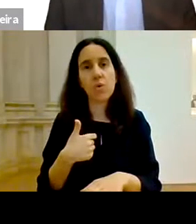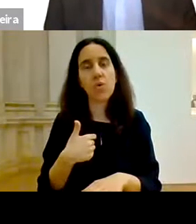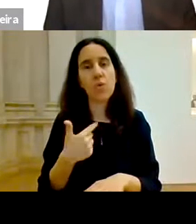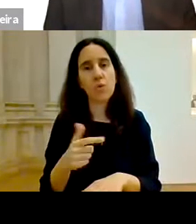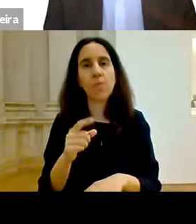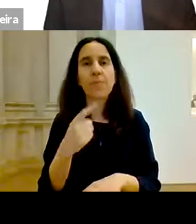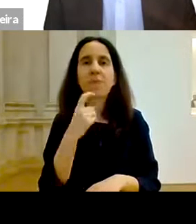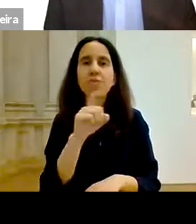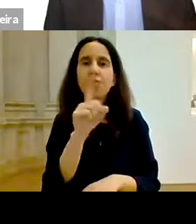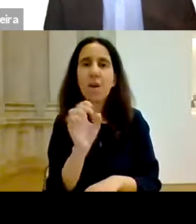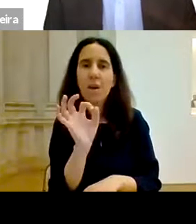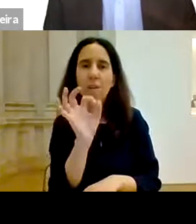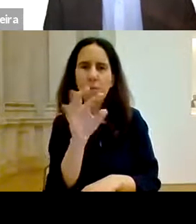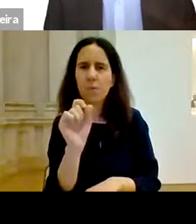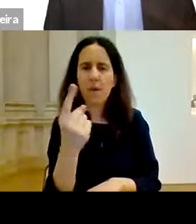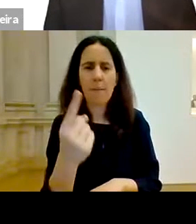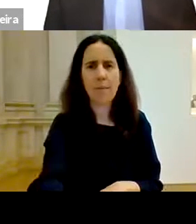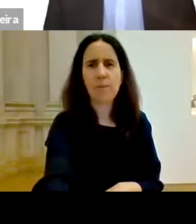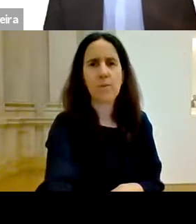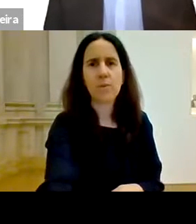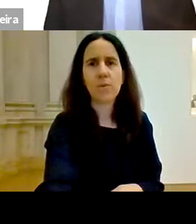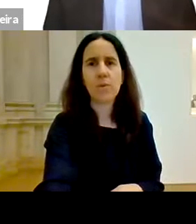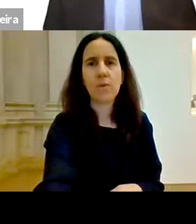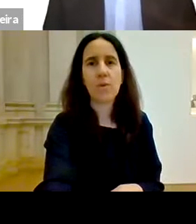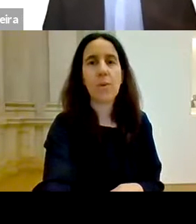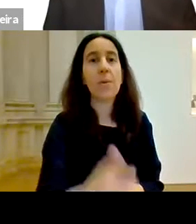um questionário que é muito rápido e pedir a todos os